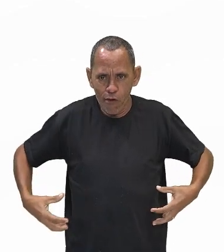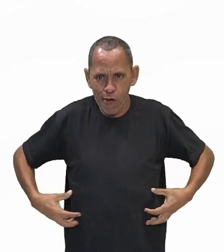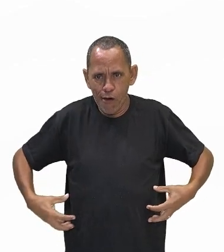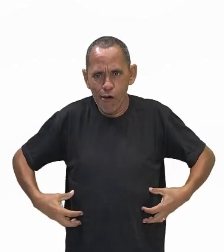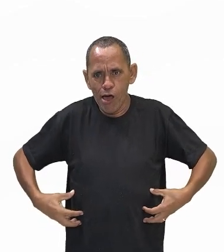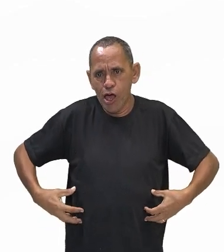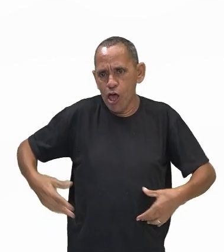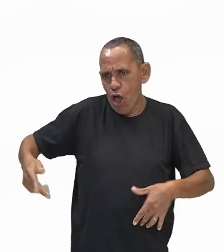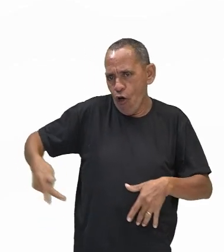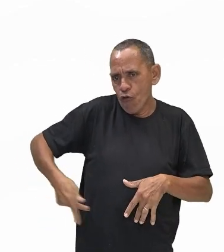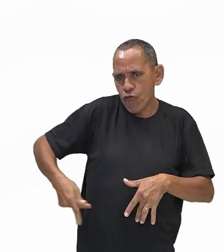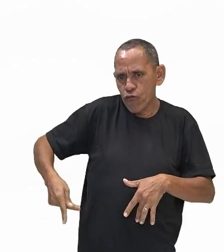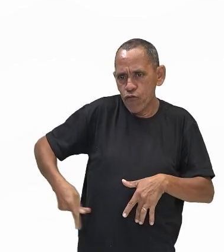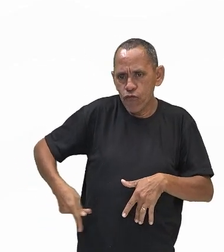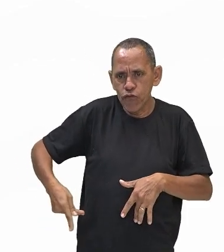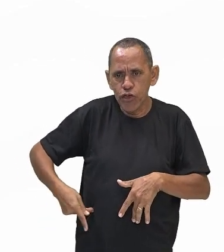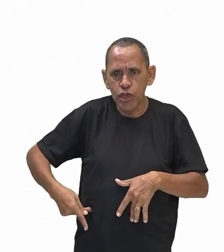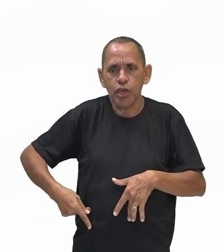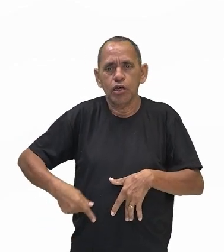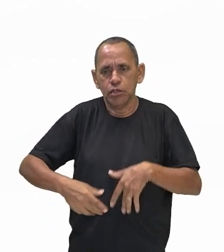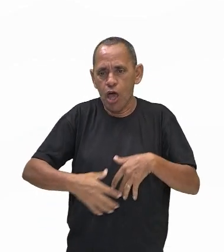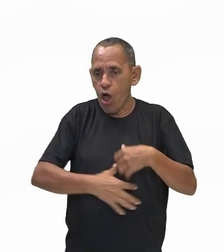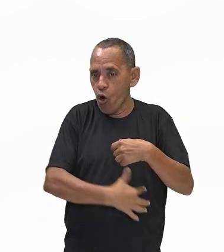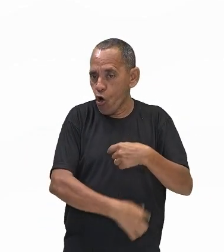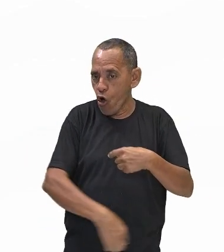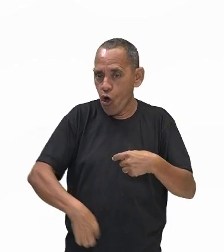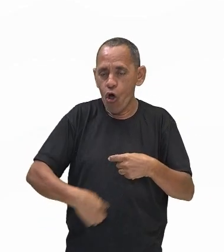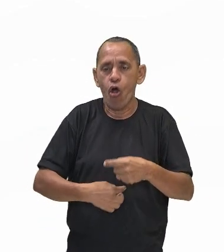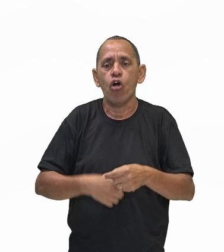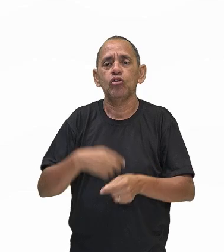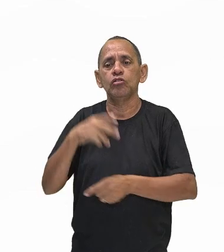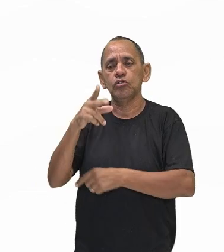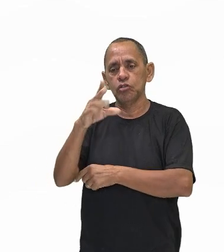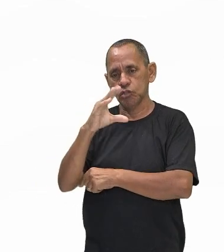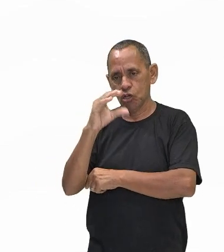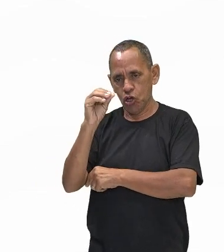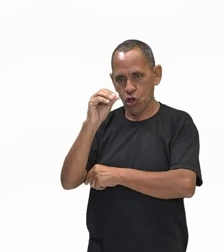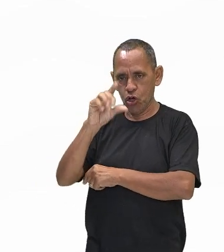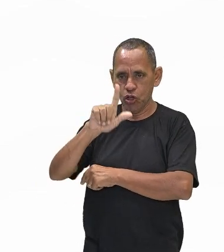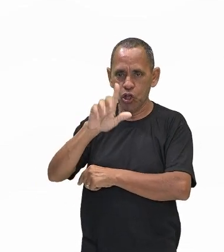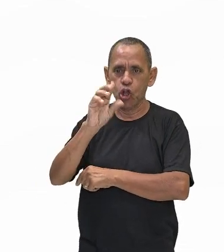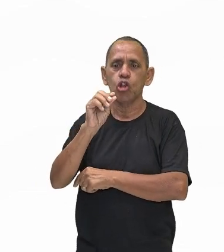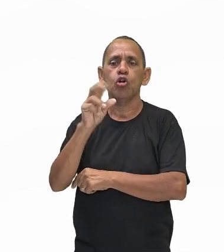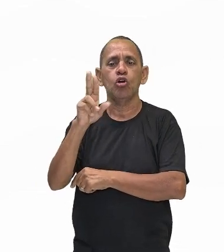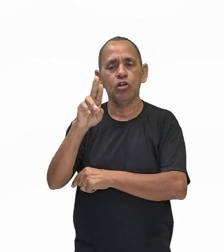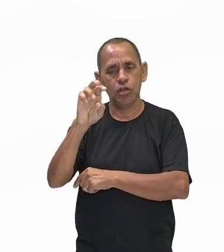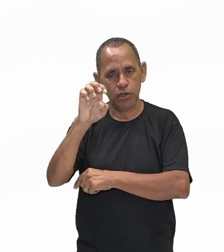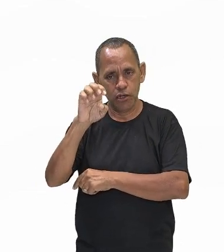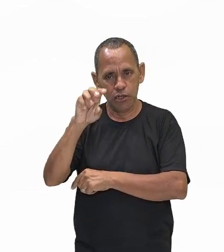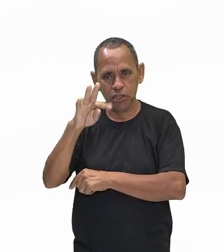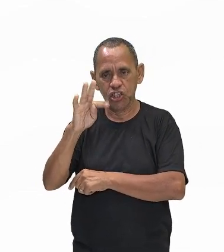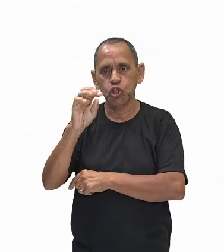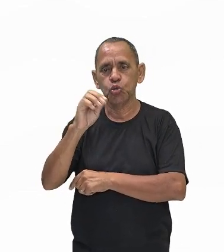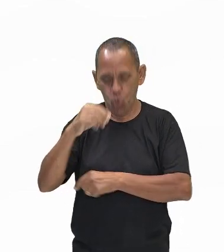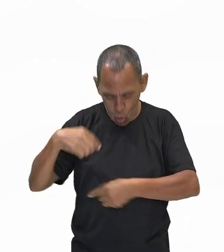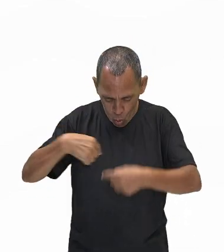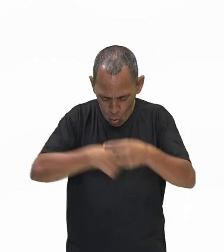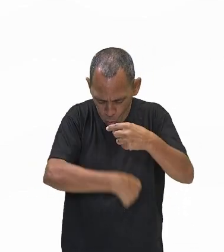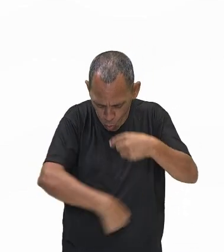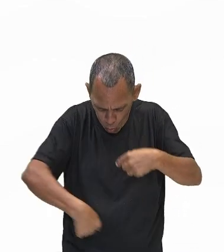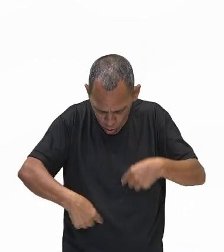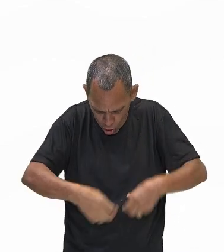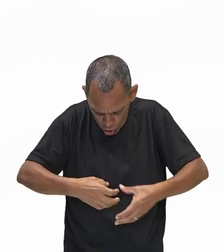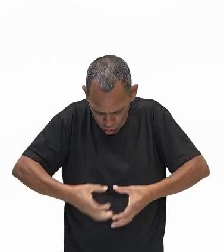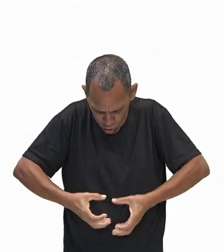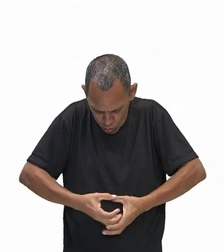região pélvica o Colon o reto né toda essa parte do nosso intestino né do nosso